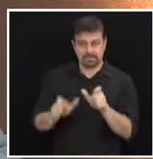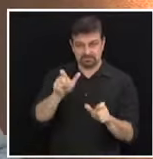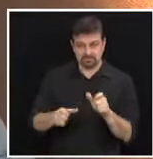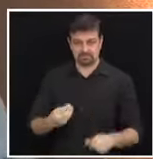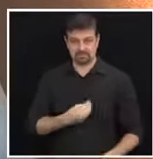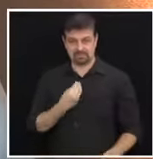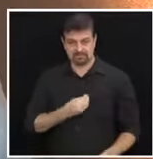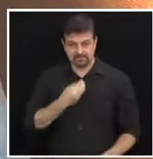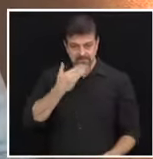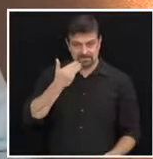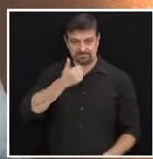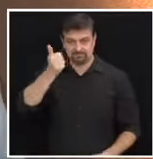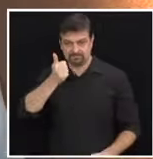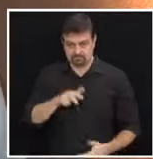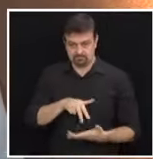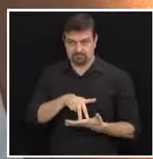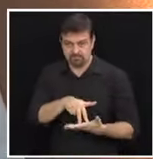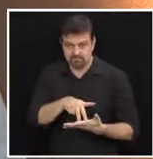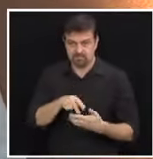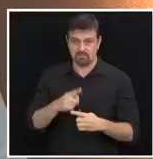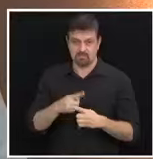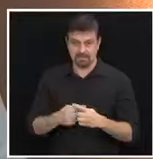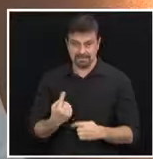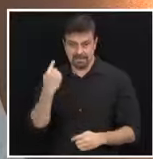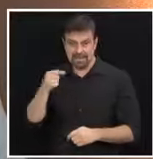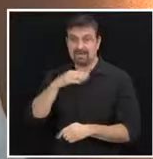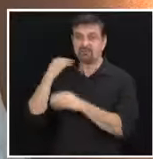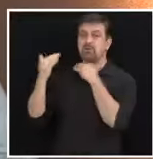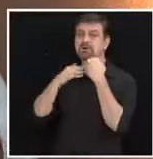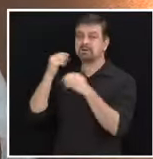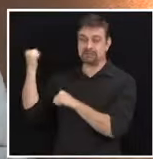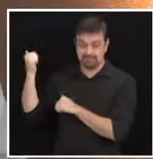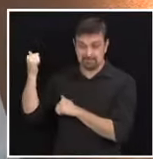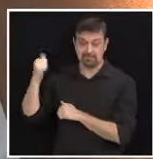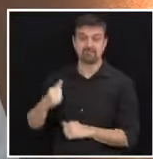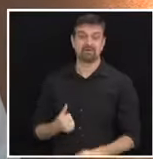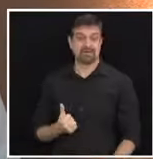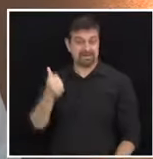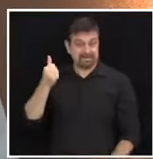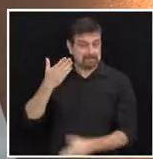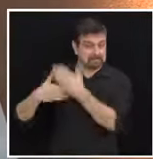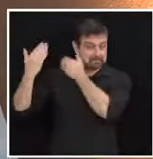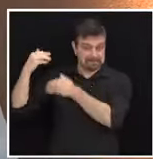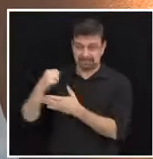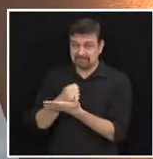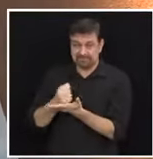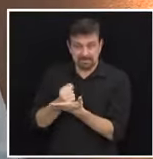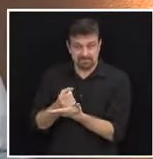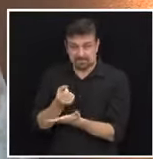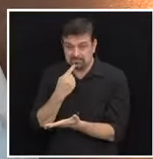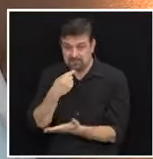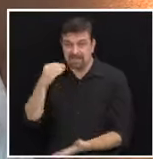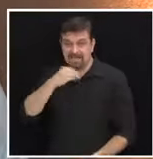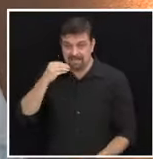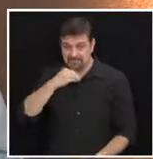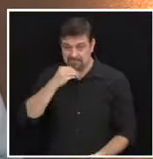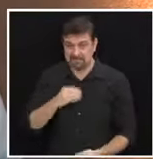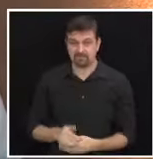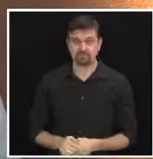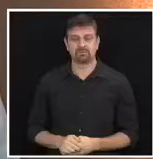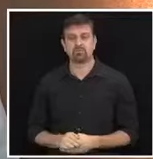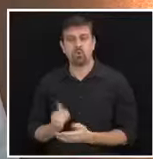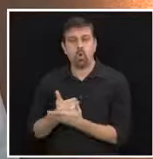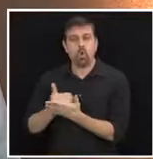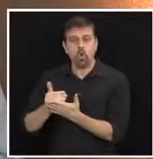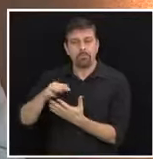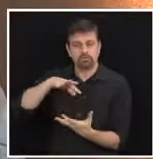mortalidade em AIDS foi o tratamento antirretroviral, que popularmente as pessoas chamam de coquetel. Os primeiros casos de